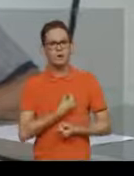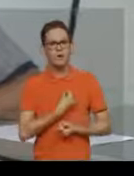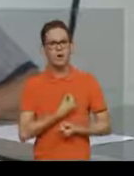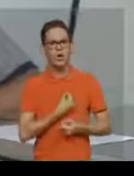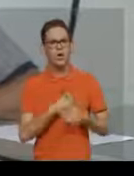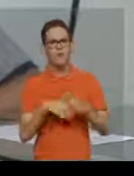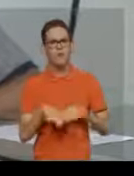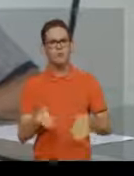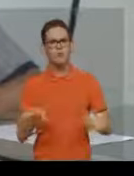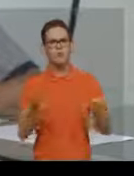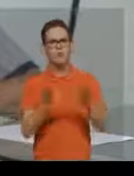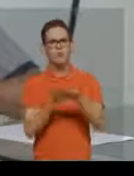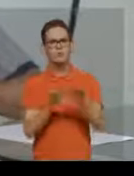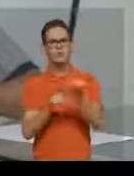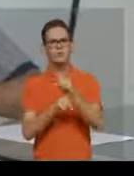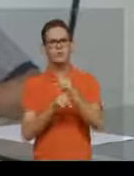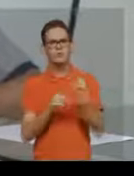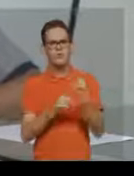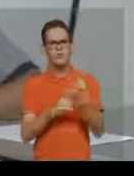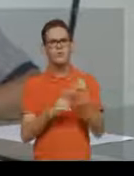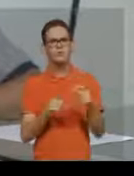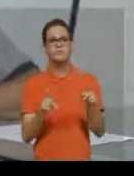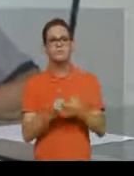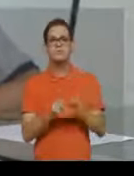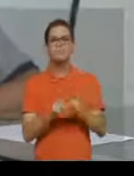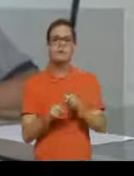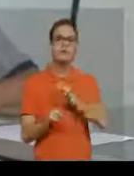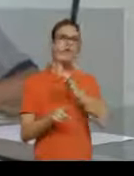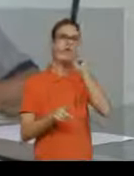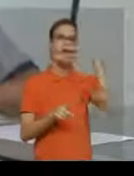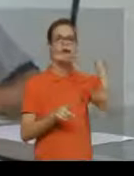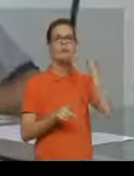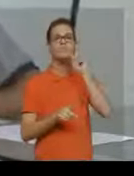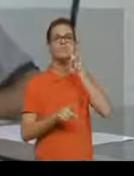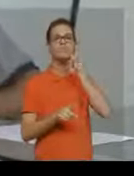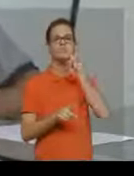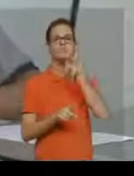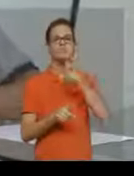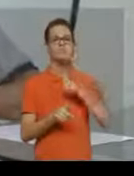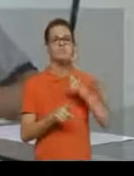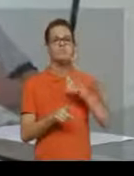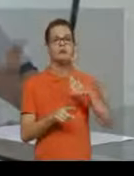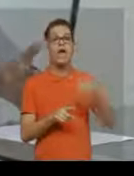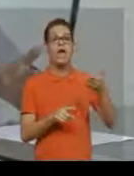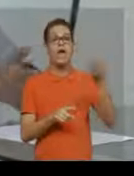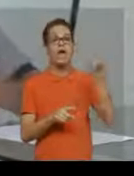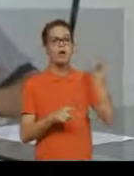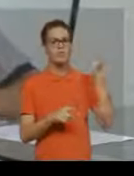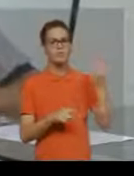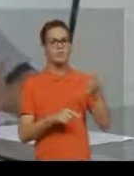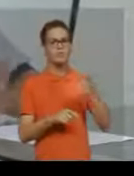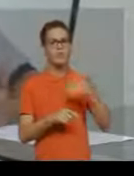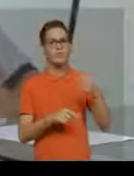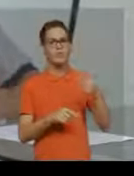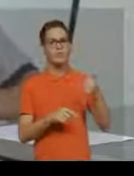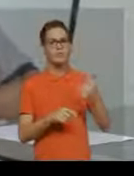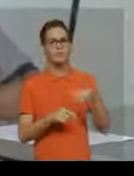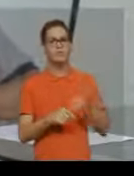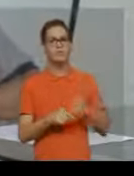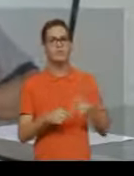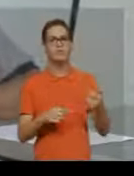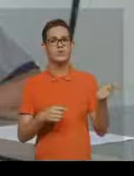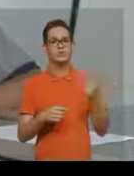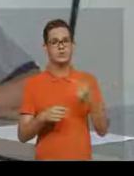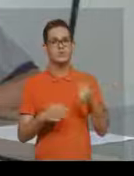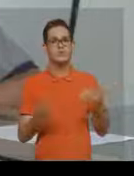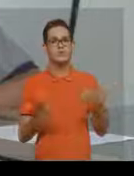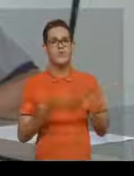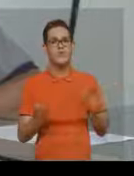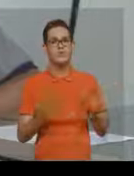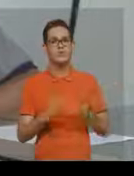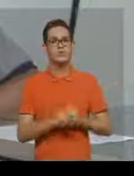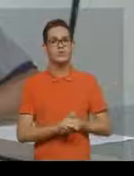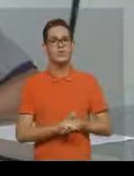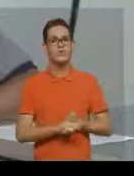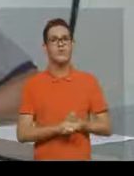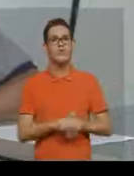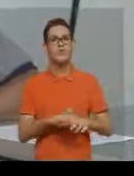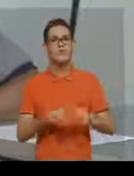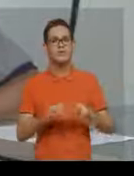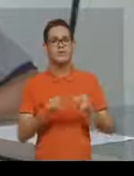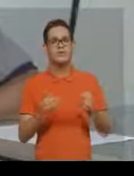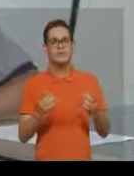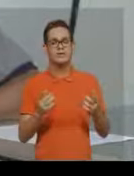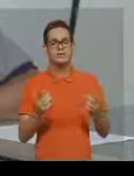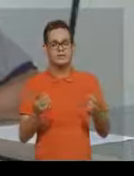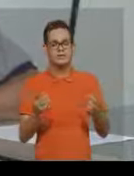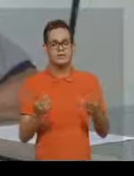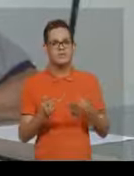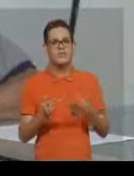igualdade social, devido a algumas oportunidades que até já foram melhores, né, professor, do que são hoje. Sim. Mas a partir